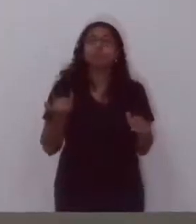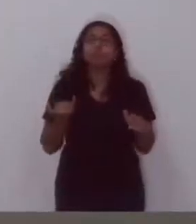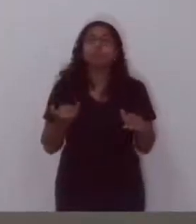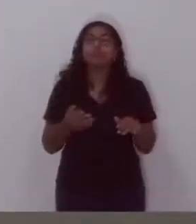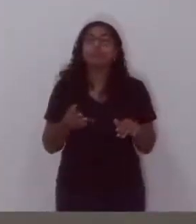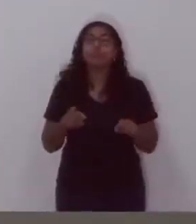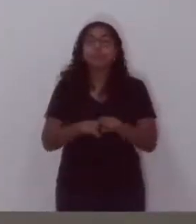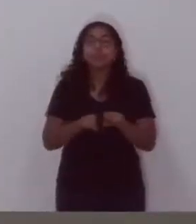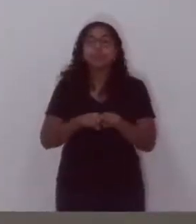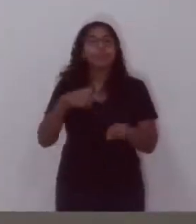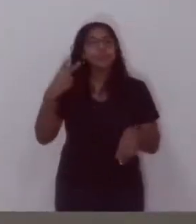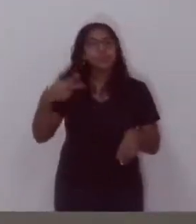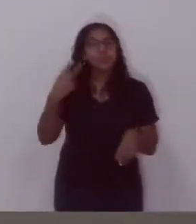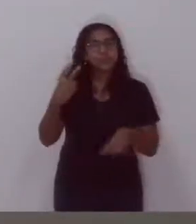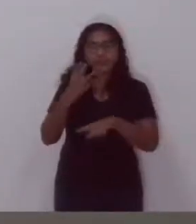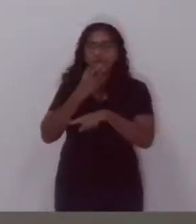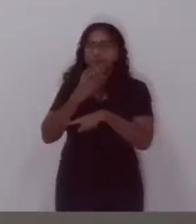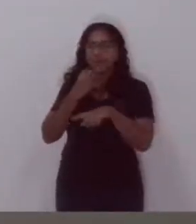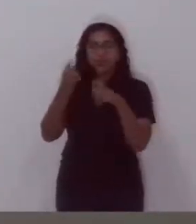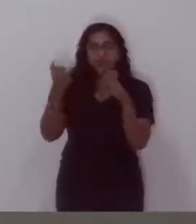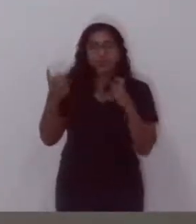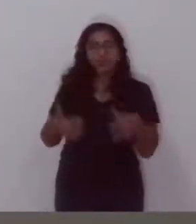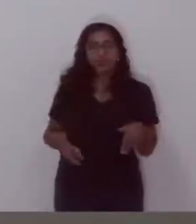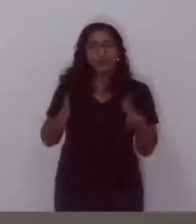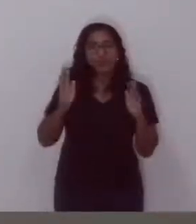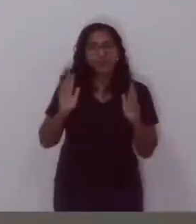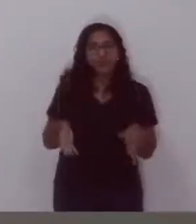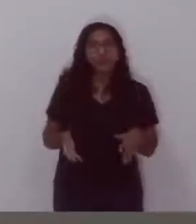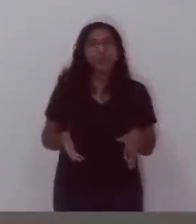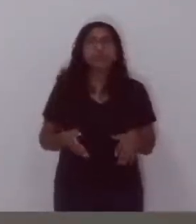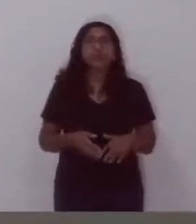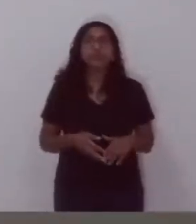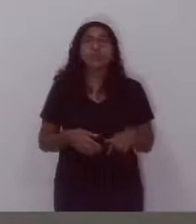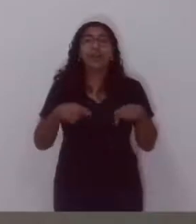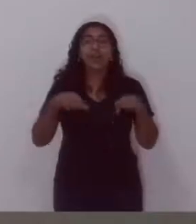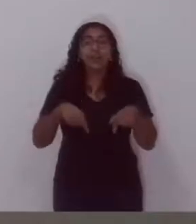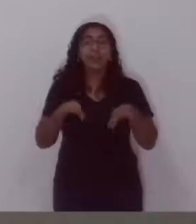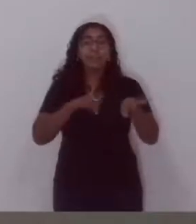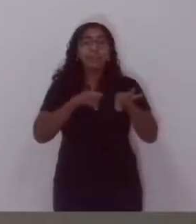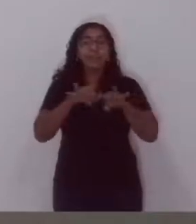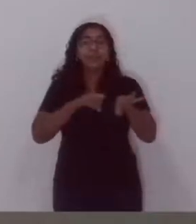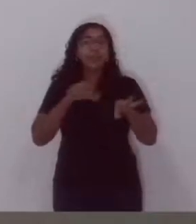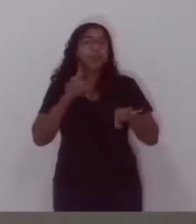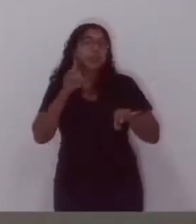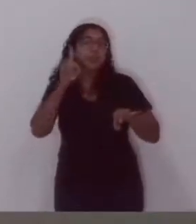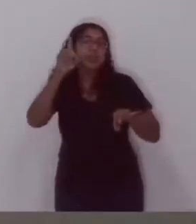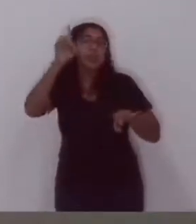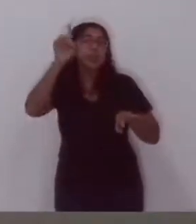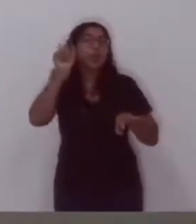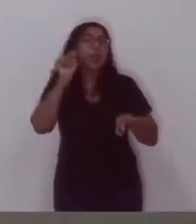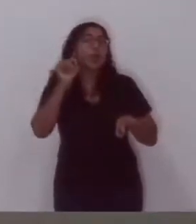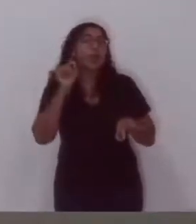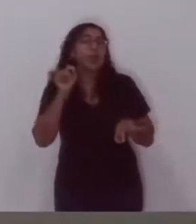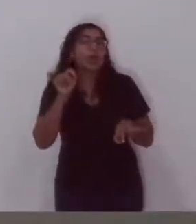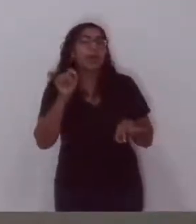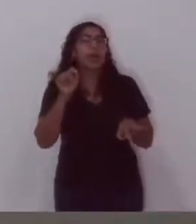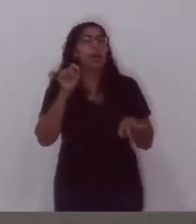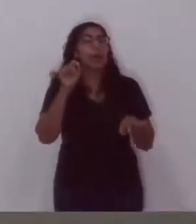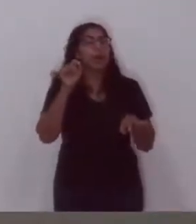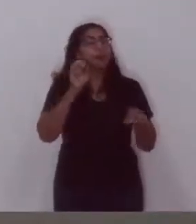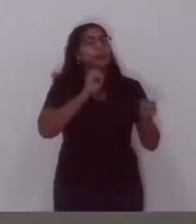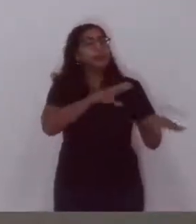vereador Valdir Barreto, virá a casa aqui o plano diretor, que dá as diretrizes na